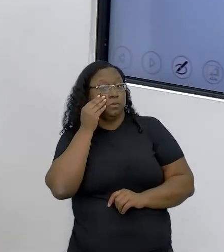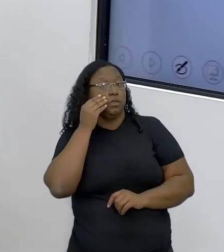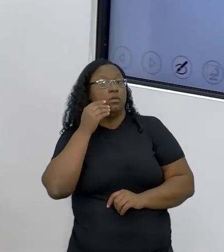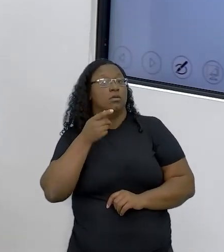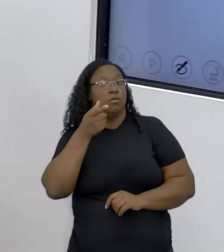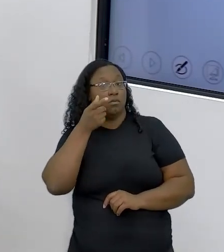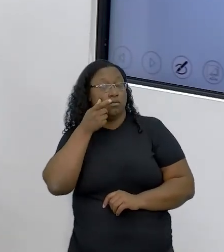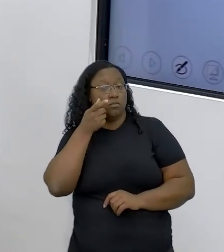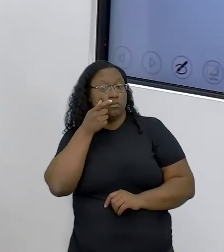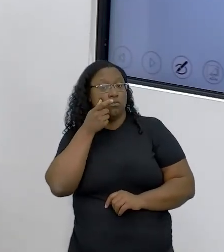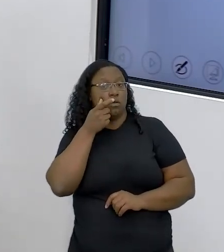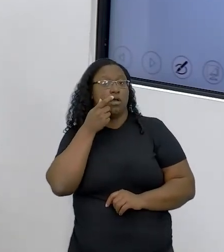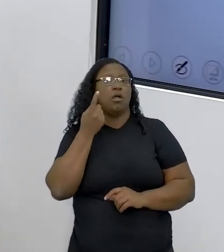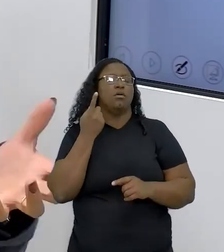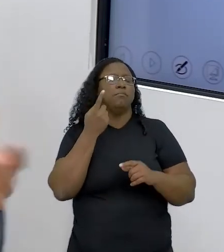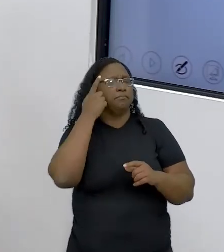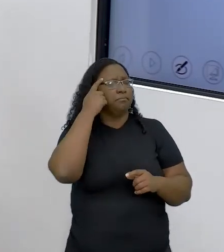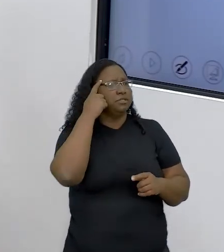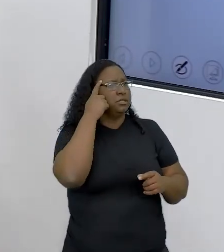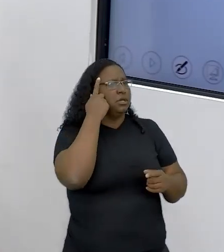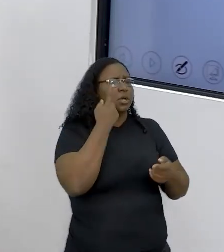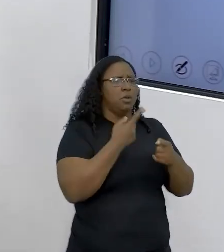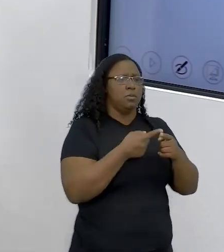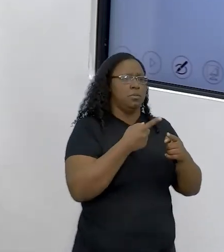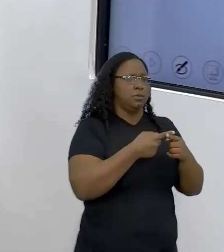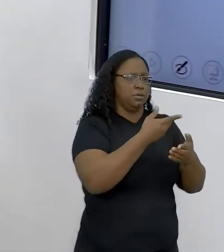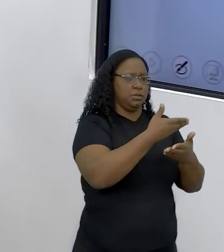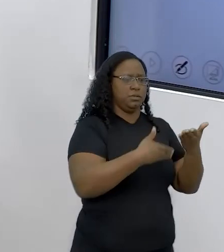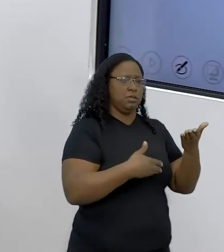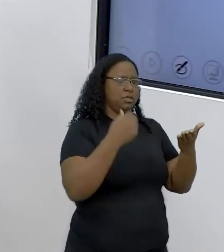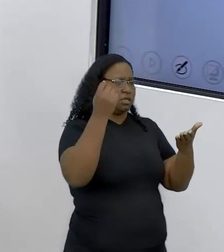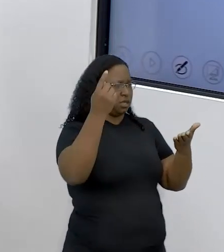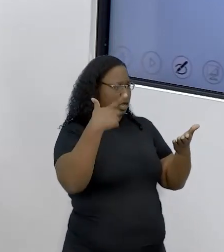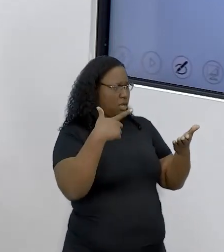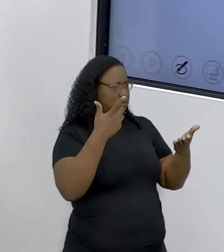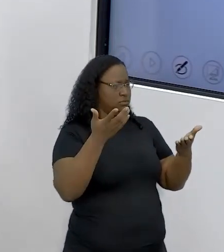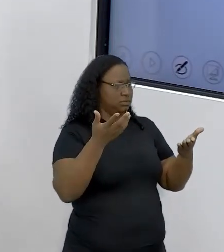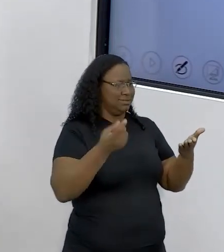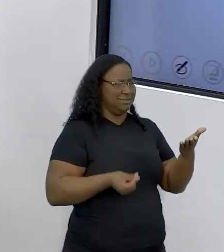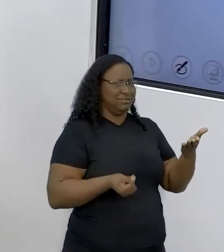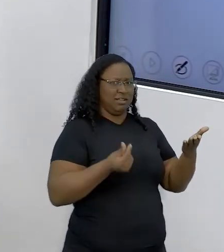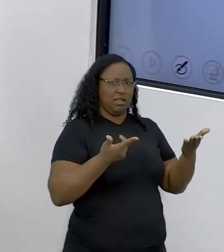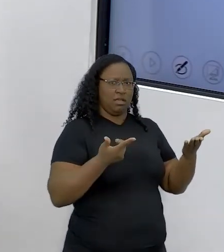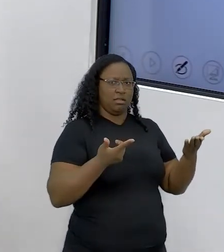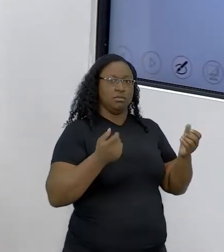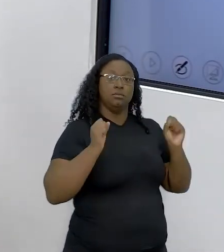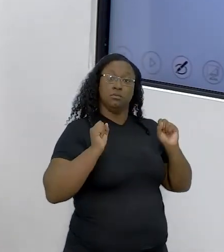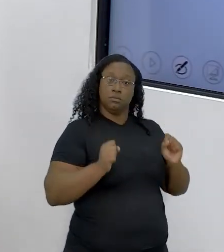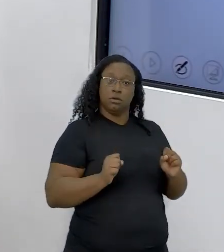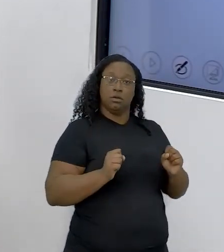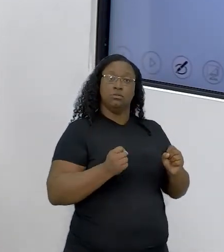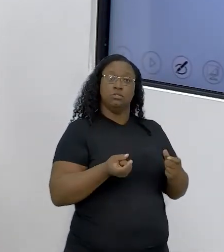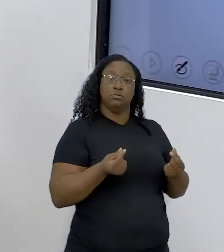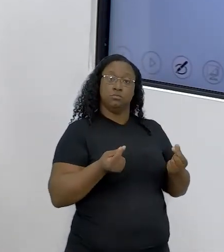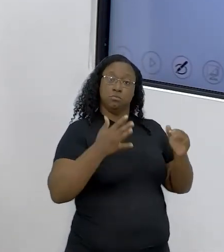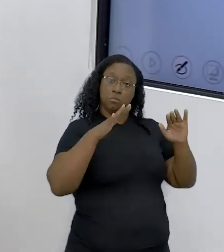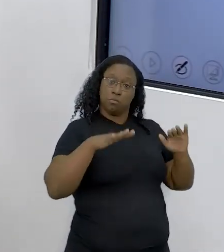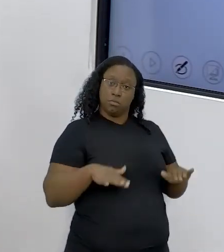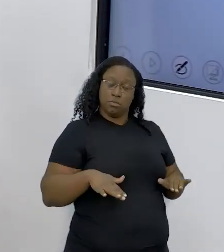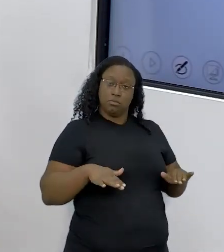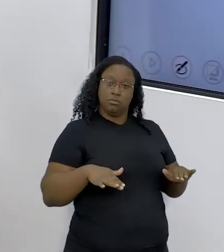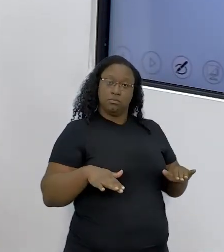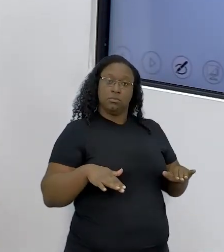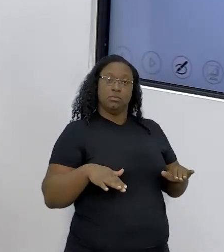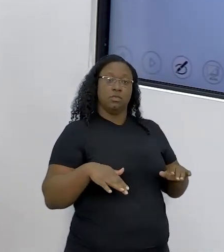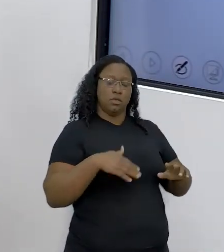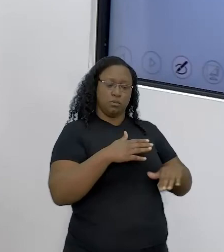de luz em casa, se a gente tem possibilidade de pagar mais barato, tá? Então tem toda uma discussão nesses relatórios aí e